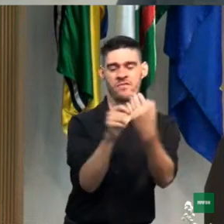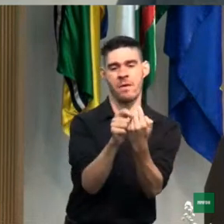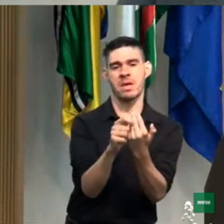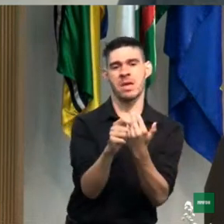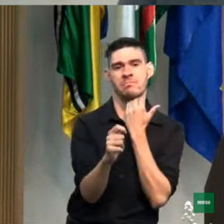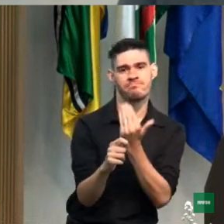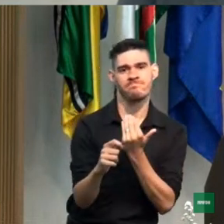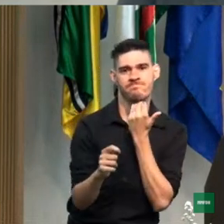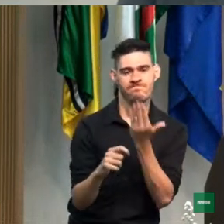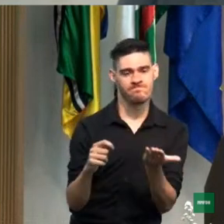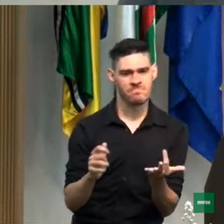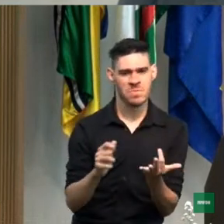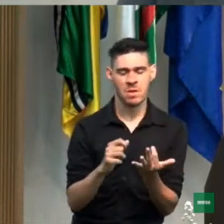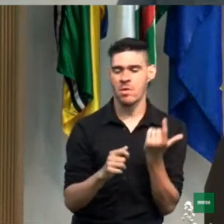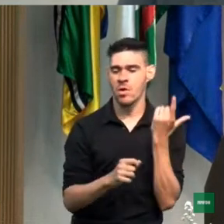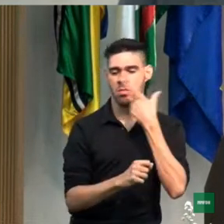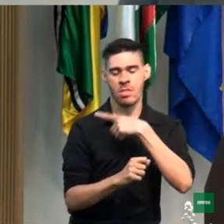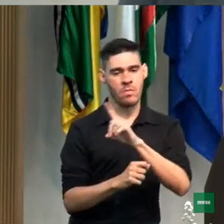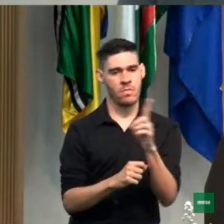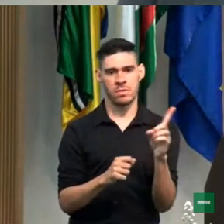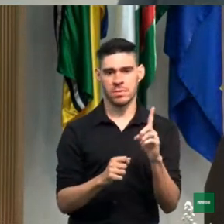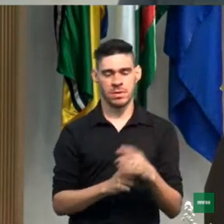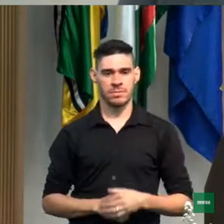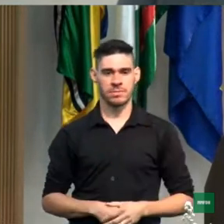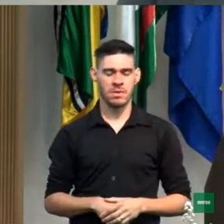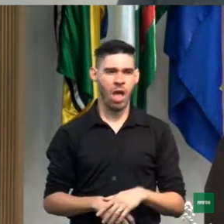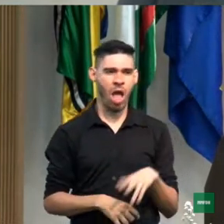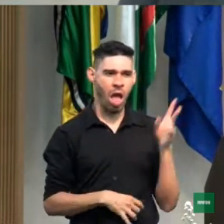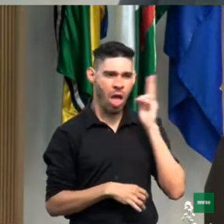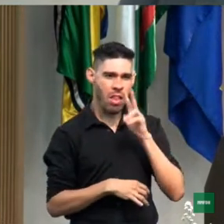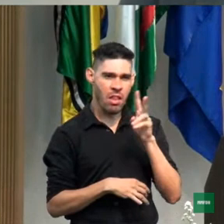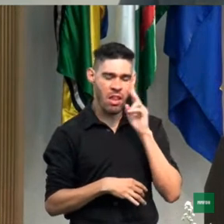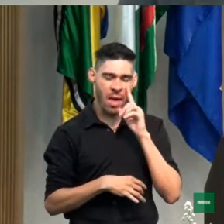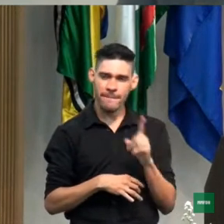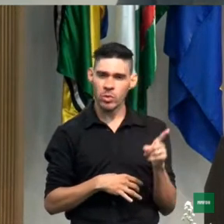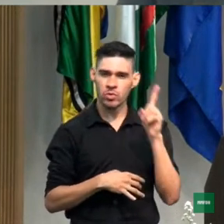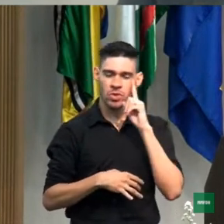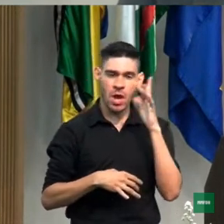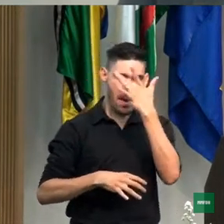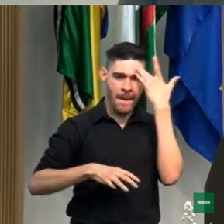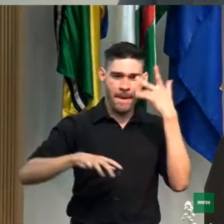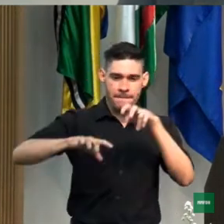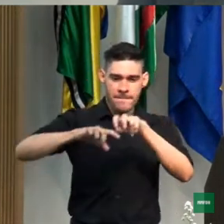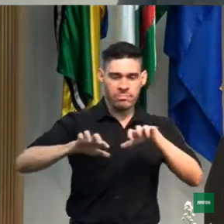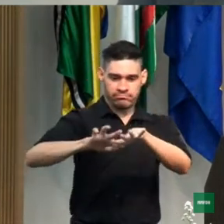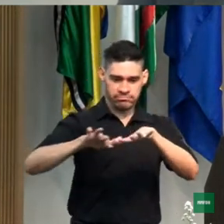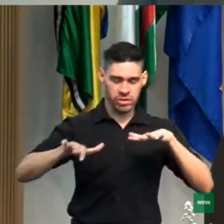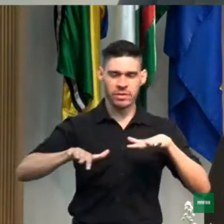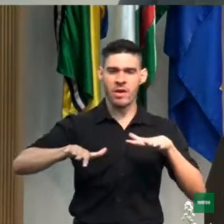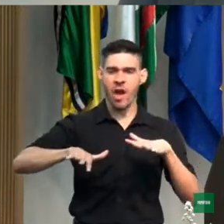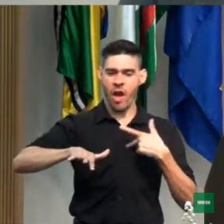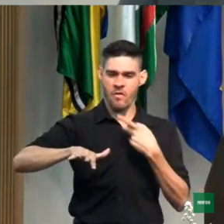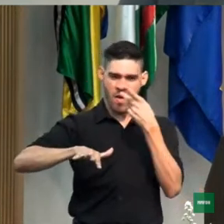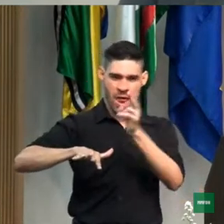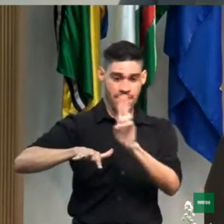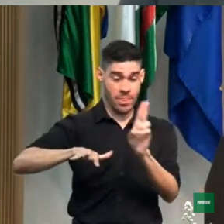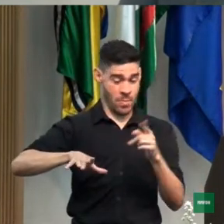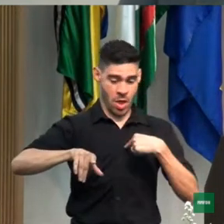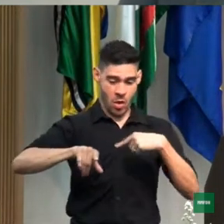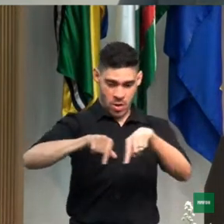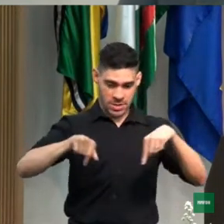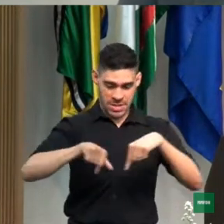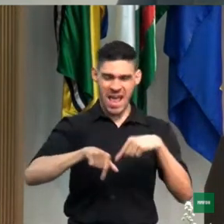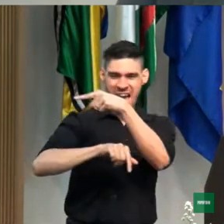que um dia, uns doidos que estão sentados aqui no auditório, que eu não vou dizer quem são, eu estava na sala do Senado e esses doidos